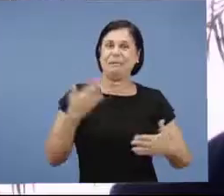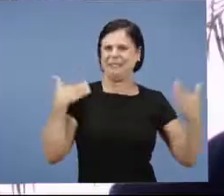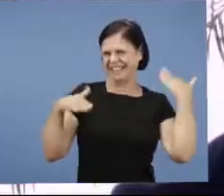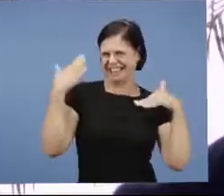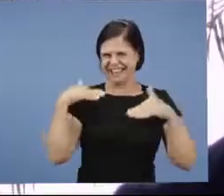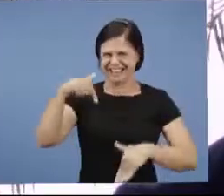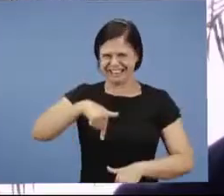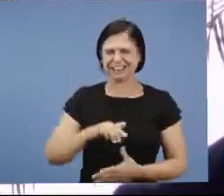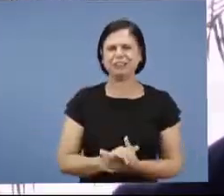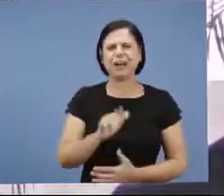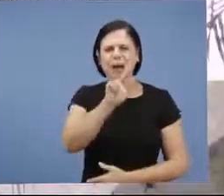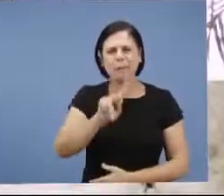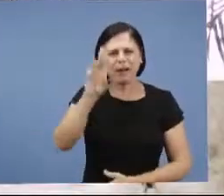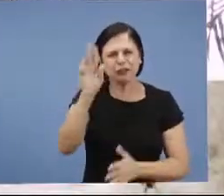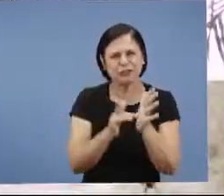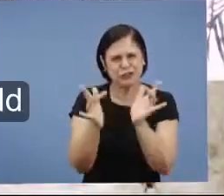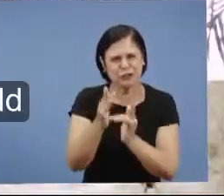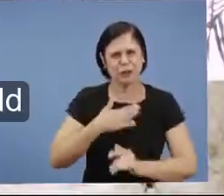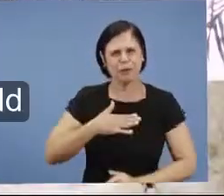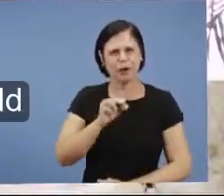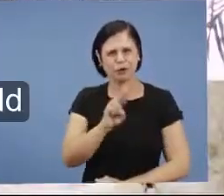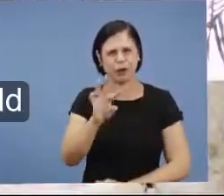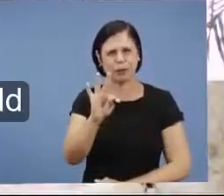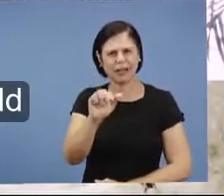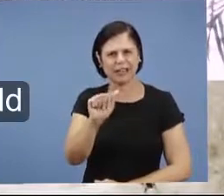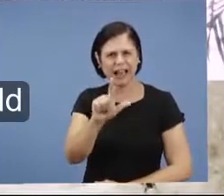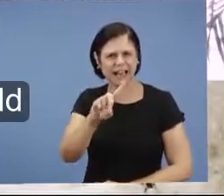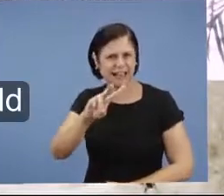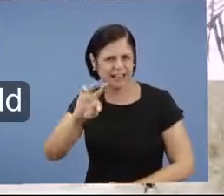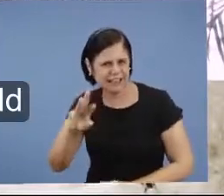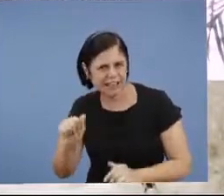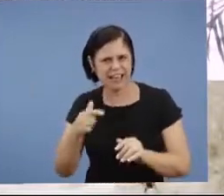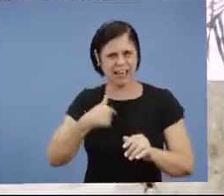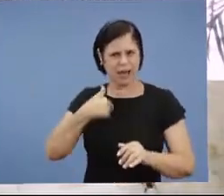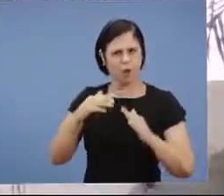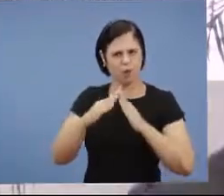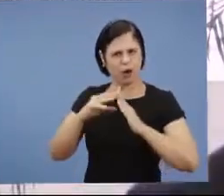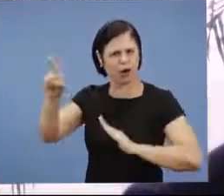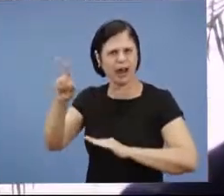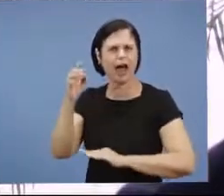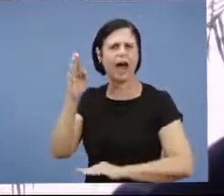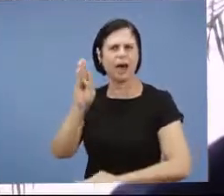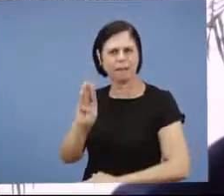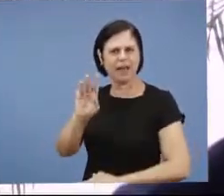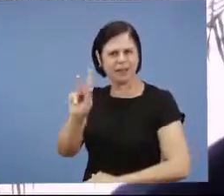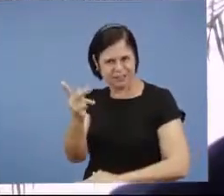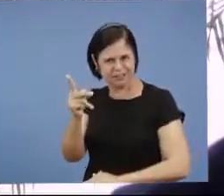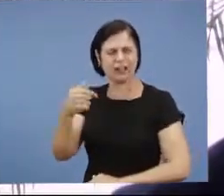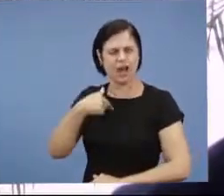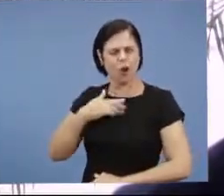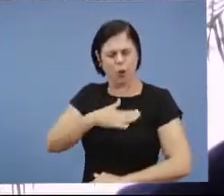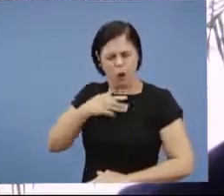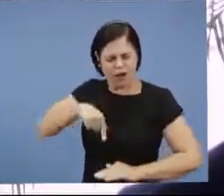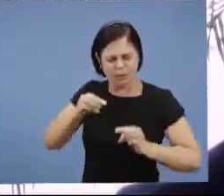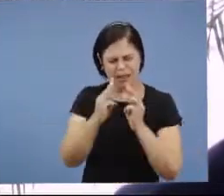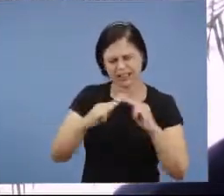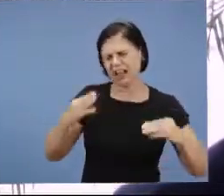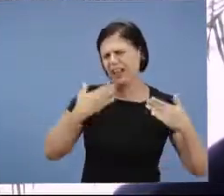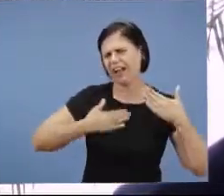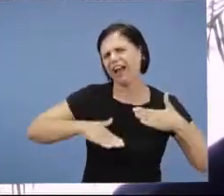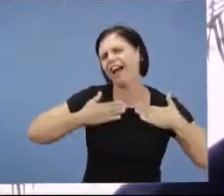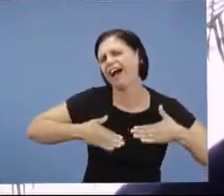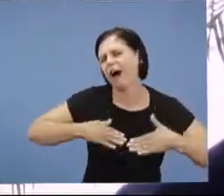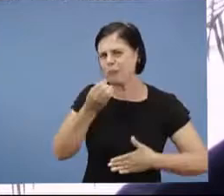passeios. A paz do Senhor Jesus, meu nome é Thalita Braga, sou de Belo Horizonte, eu tenho 15 anos. E eu estou gostando muito do Manaim, que é muito tranquilo, muito